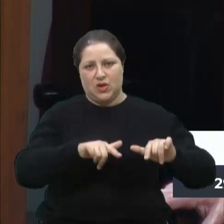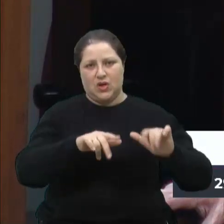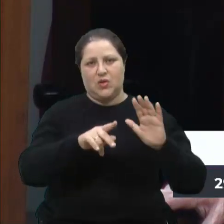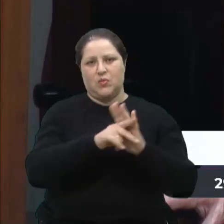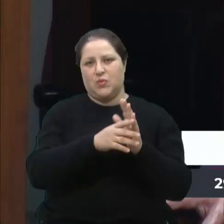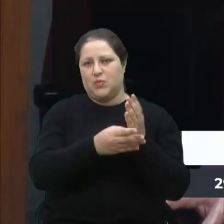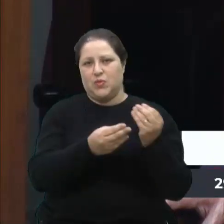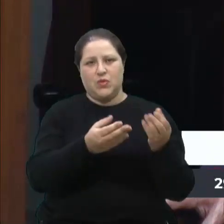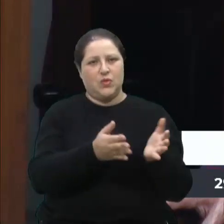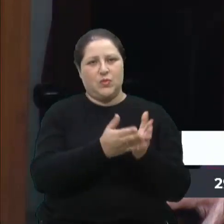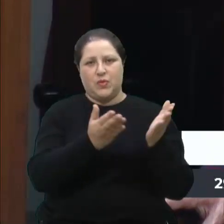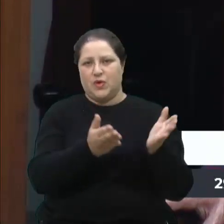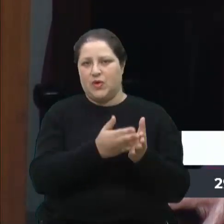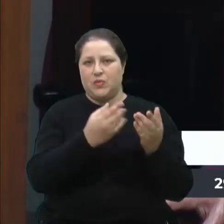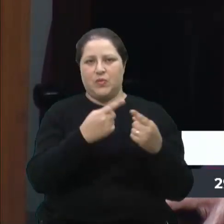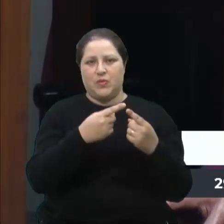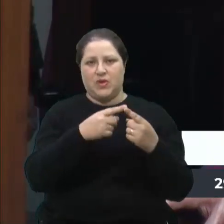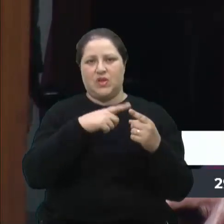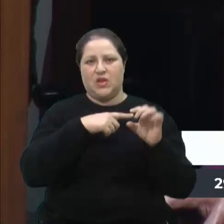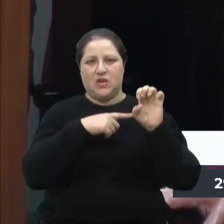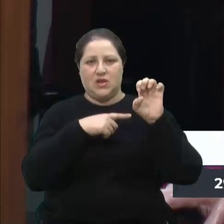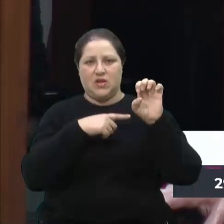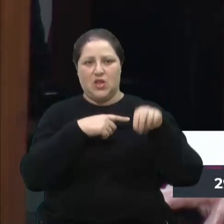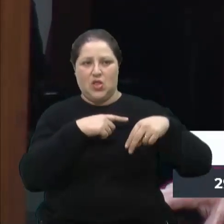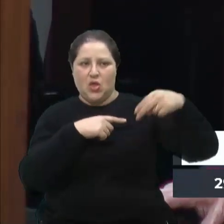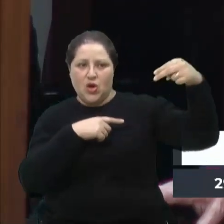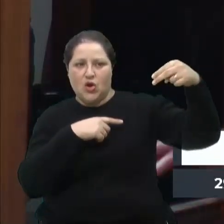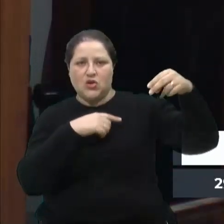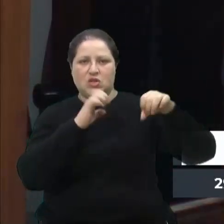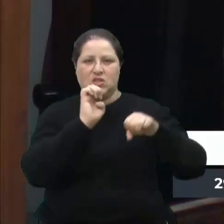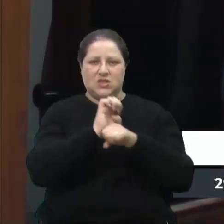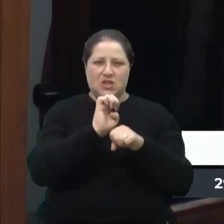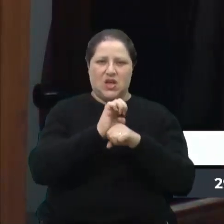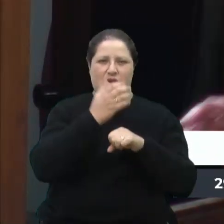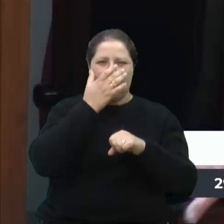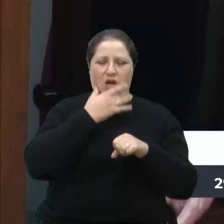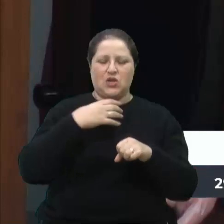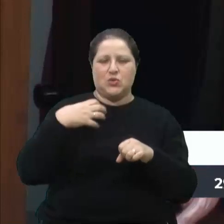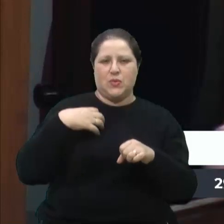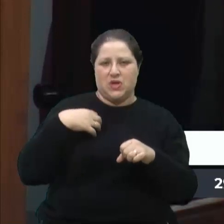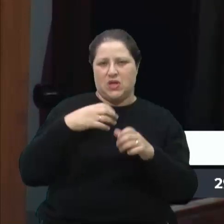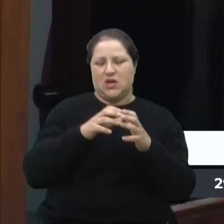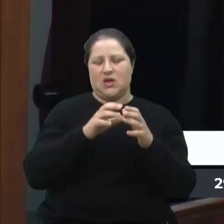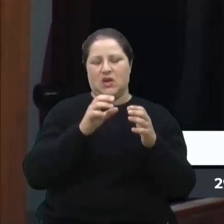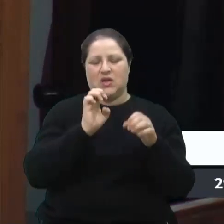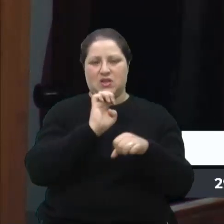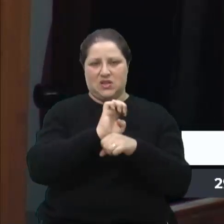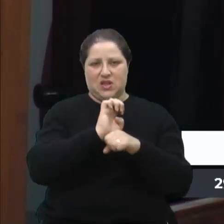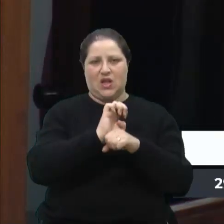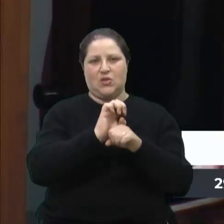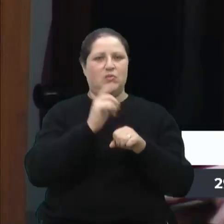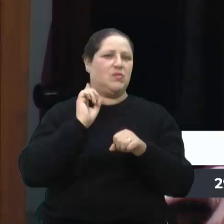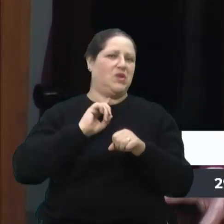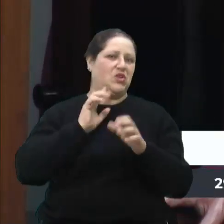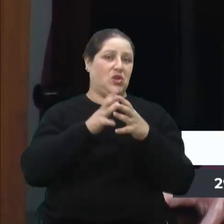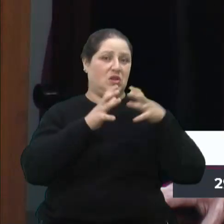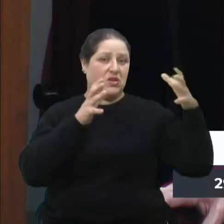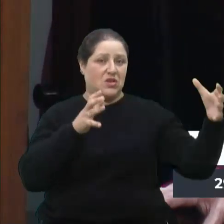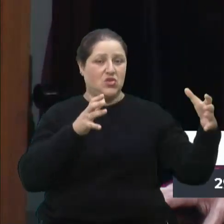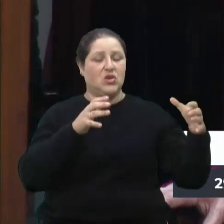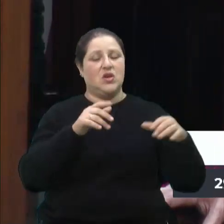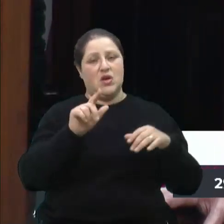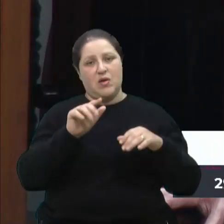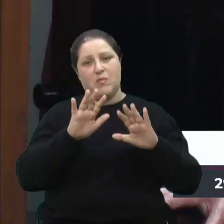pobre ainda, né? Porque pega norte do estado, acho que é Bahia, é muito grande o estado. Mesmo assim, a grande